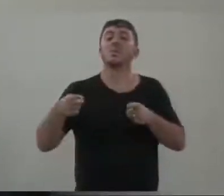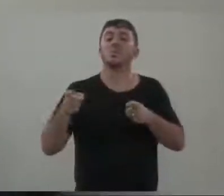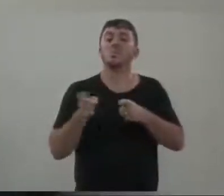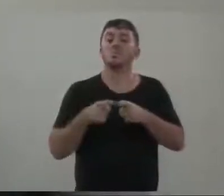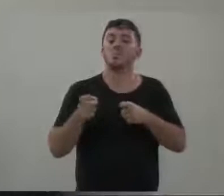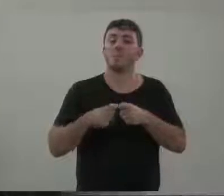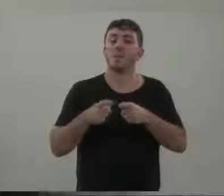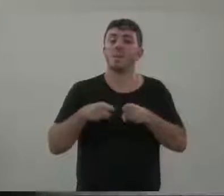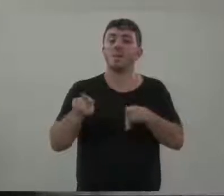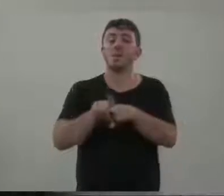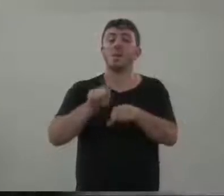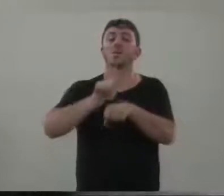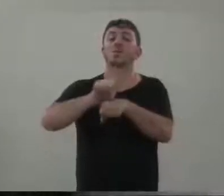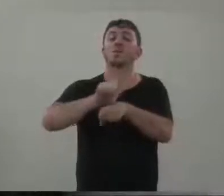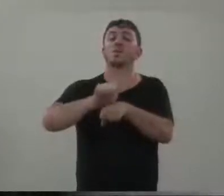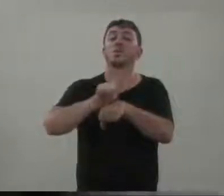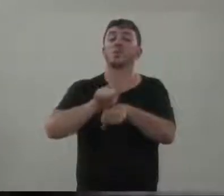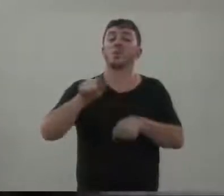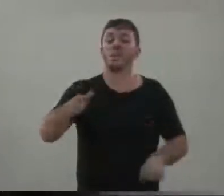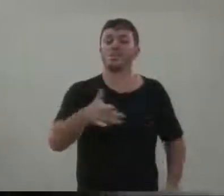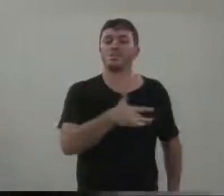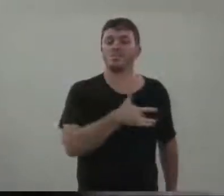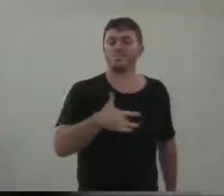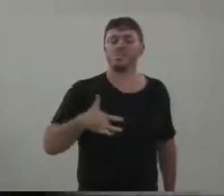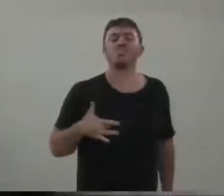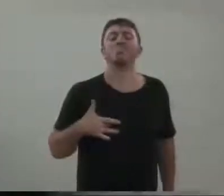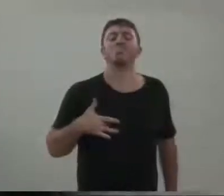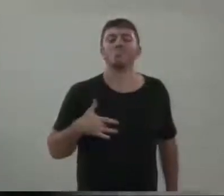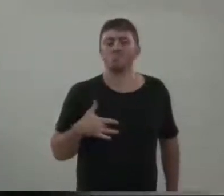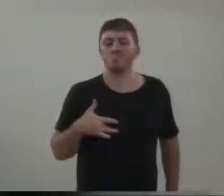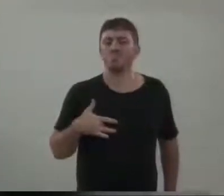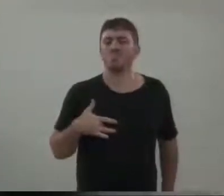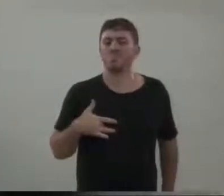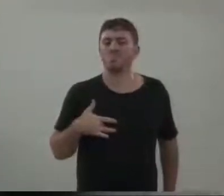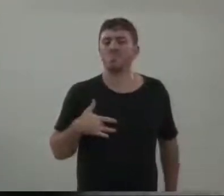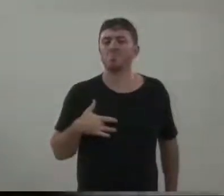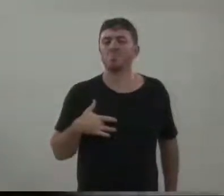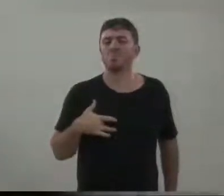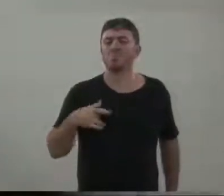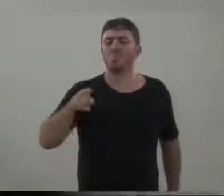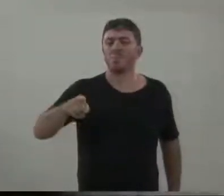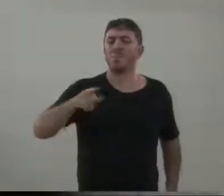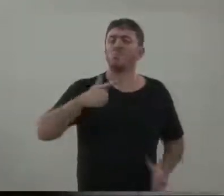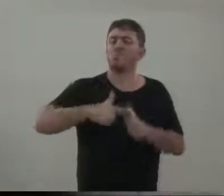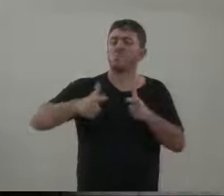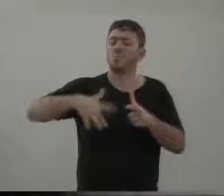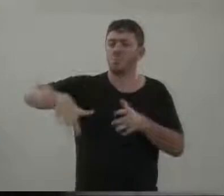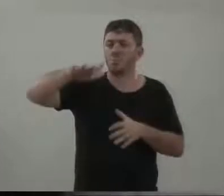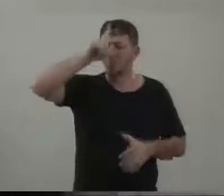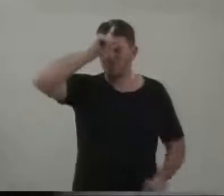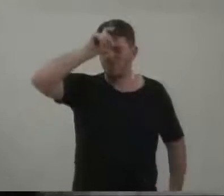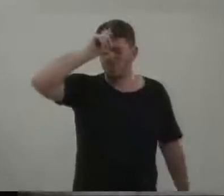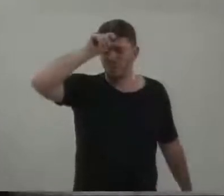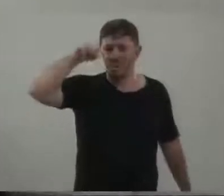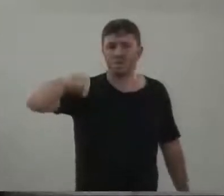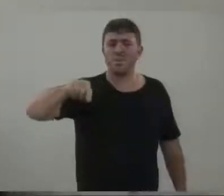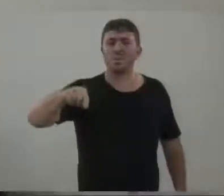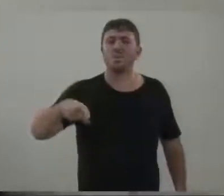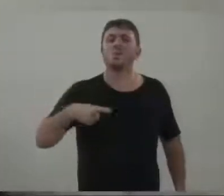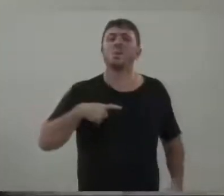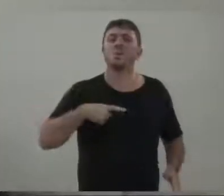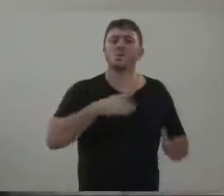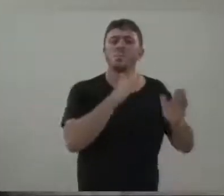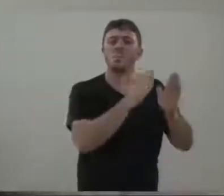de gestores da saúde ao hospital da cidade, houve uma sequência de mortes por conta de